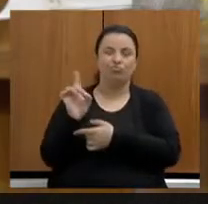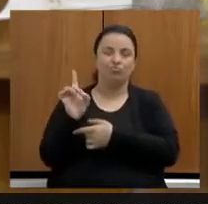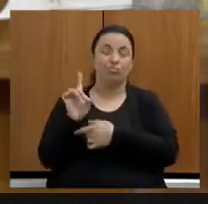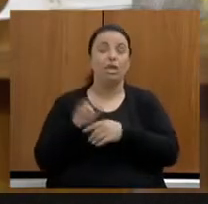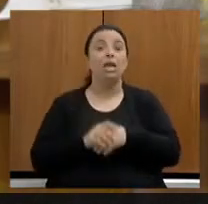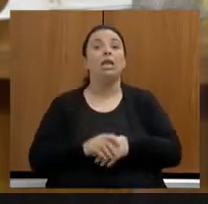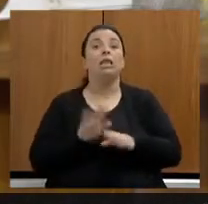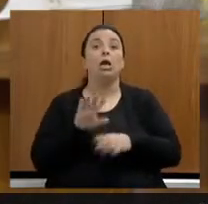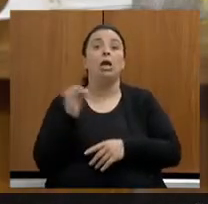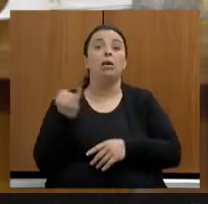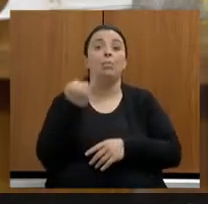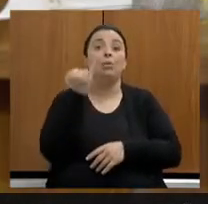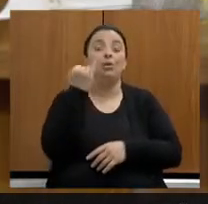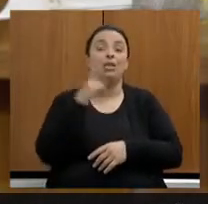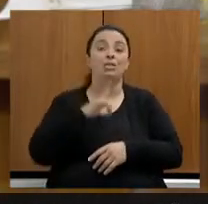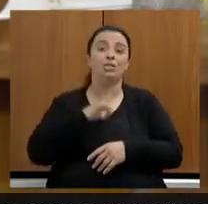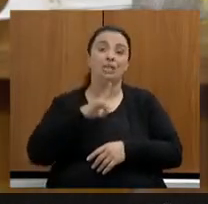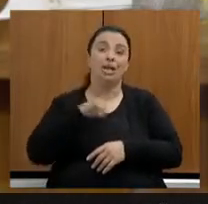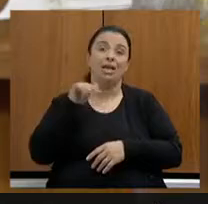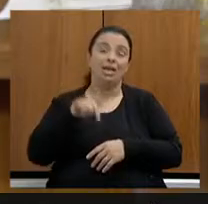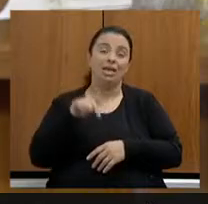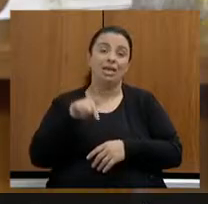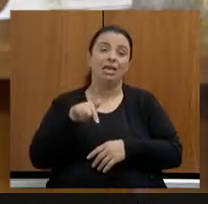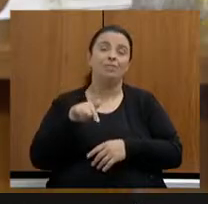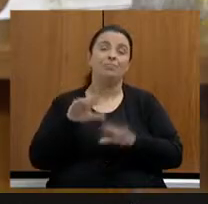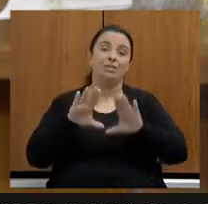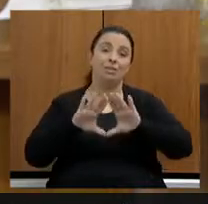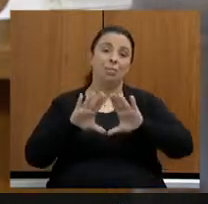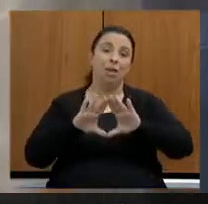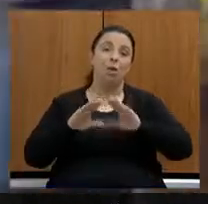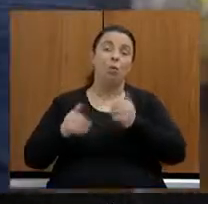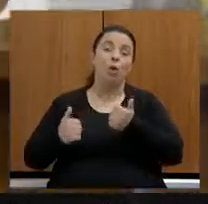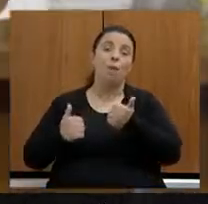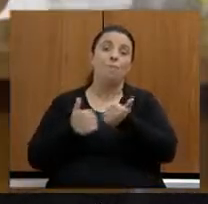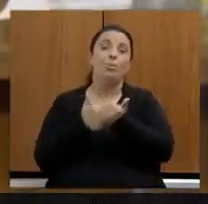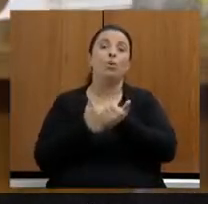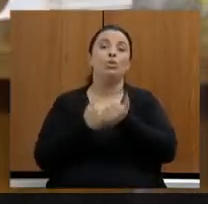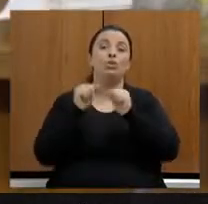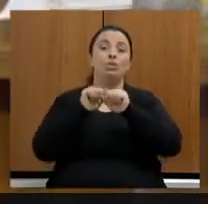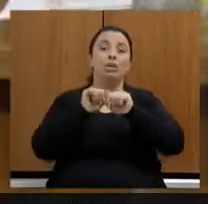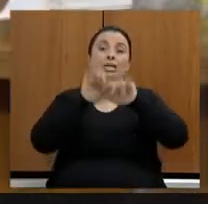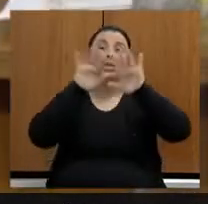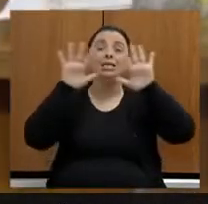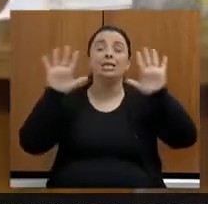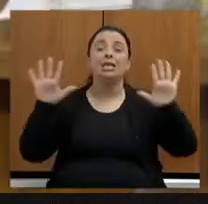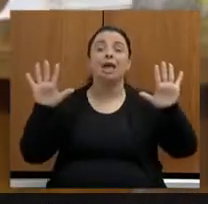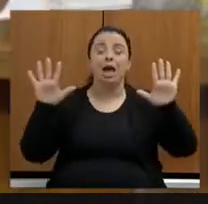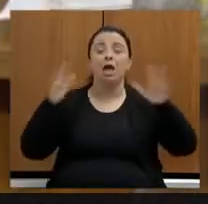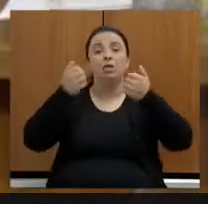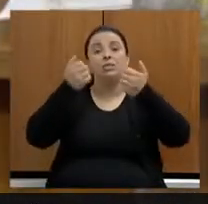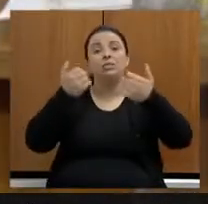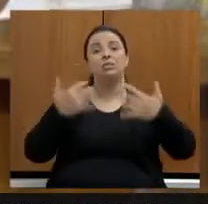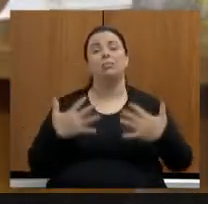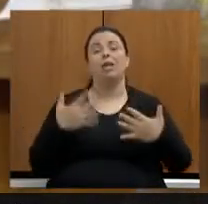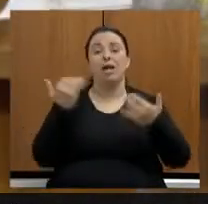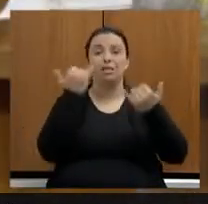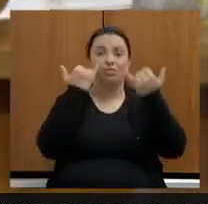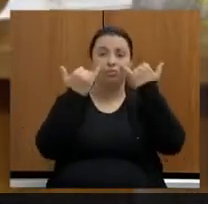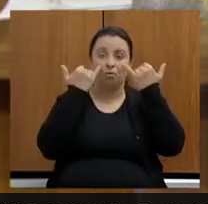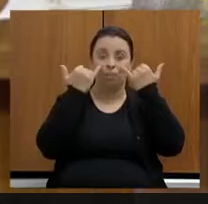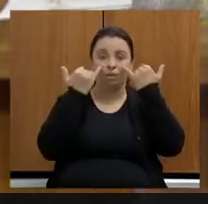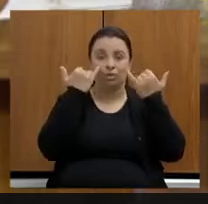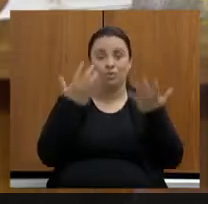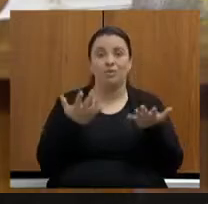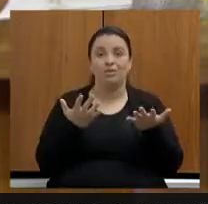também um apoio de esclarecimento das informações porque sim em verdades não vão nos ajudar a avançar na educação